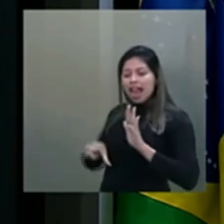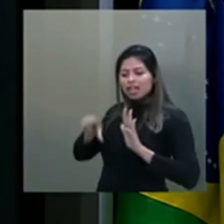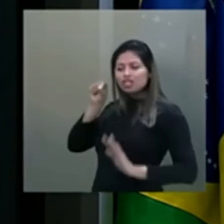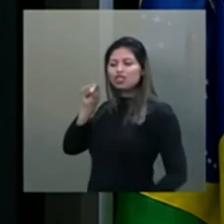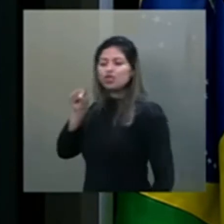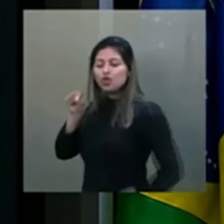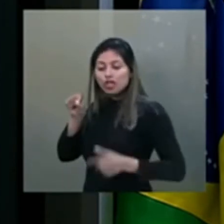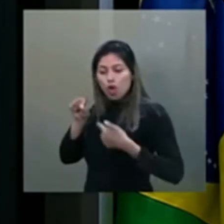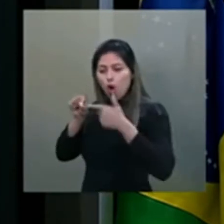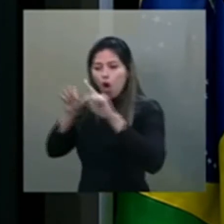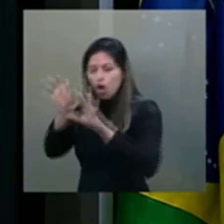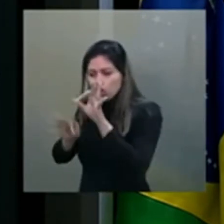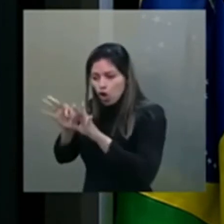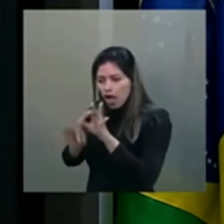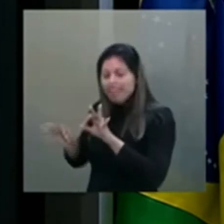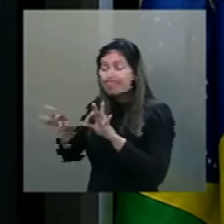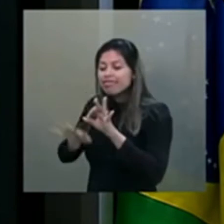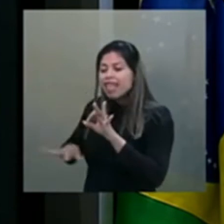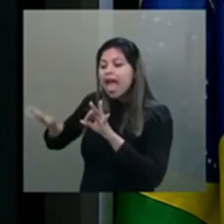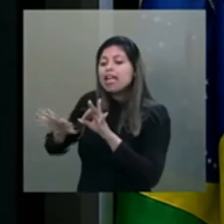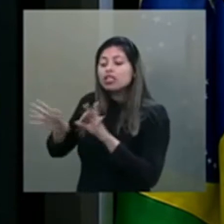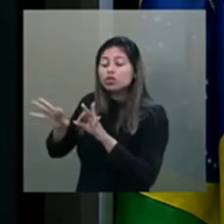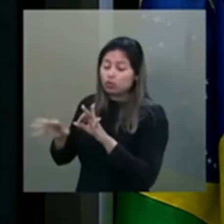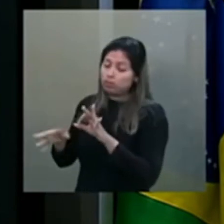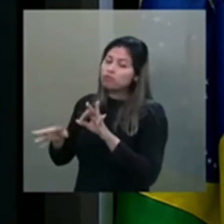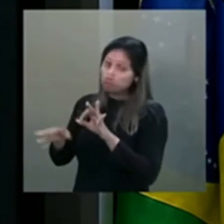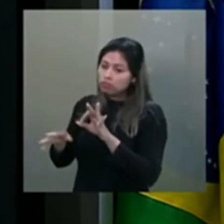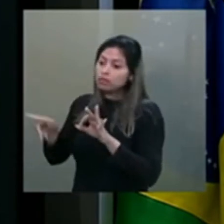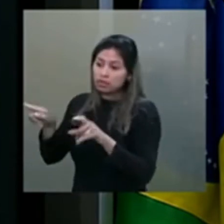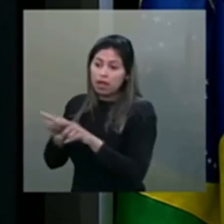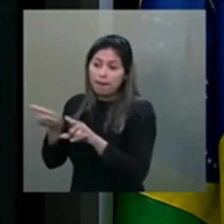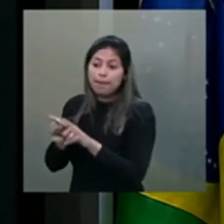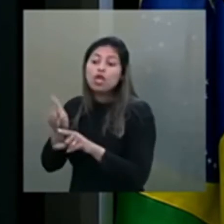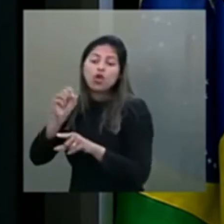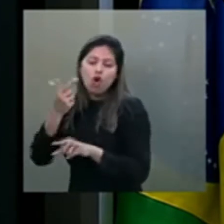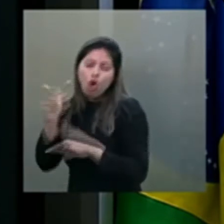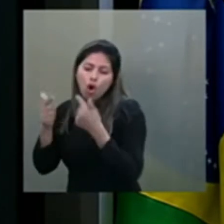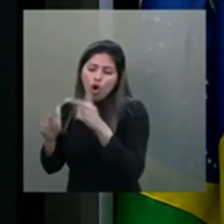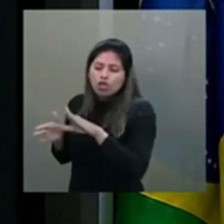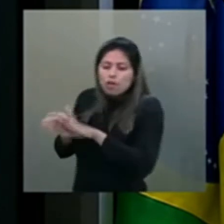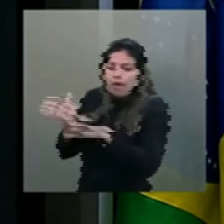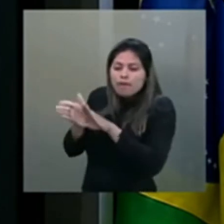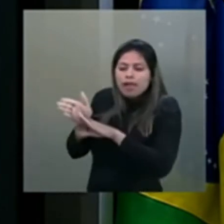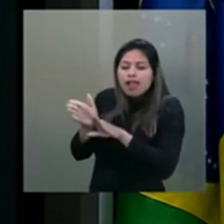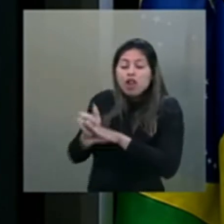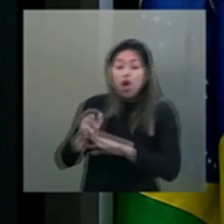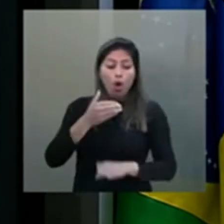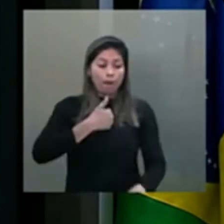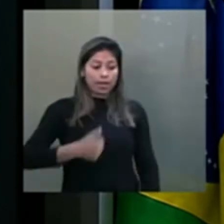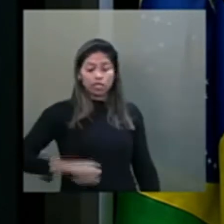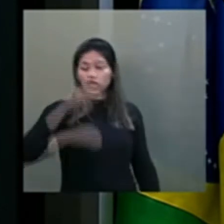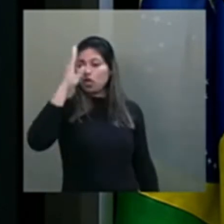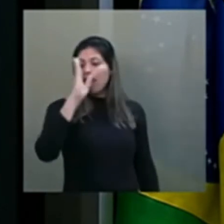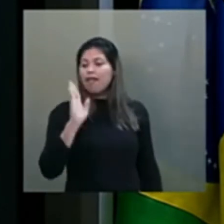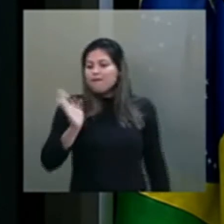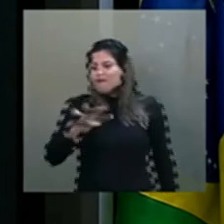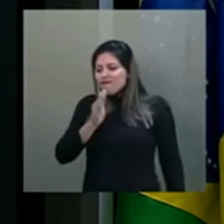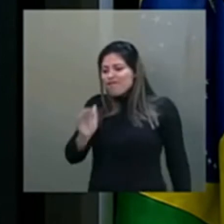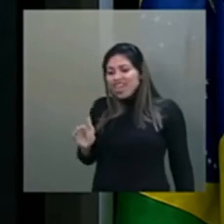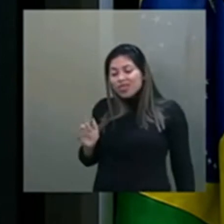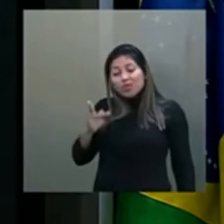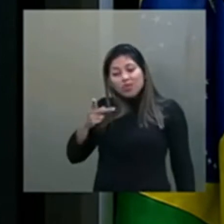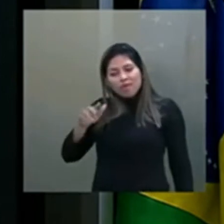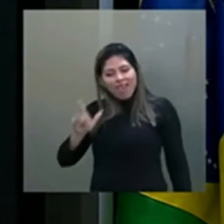retirassem os destaques para acelerar a aprovação ele garantiu que há várias opções em debate